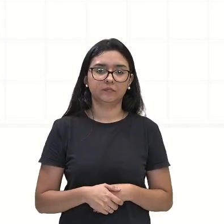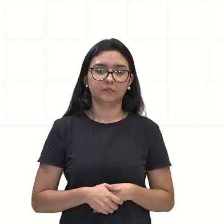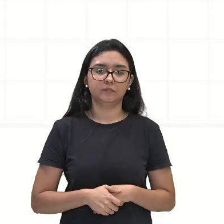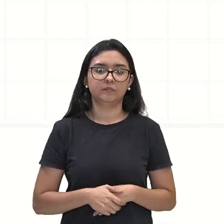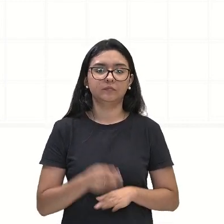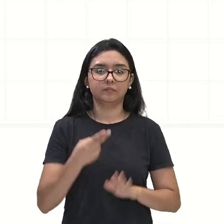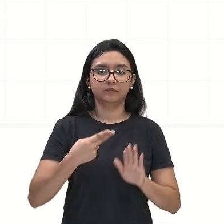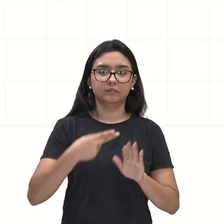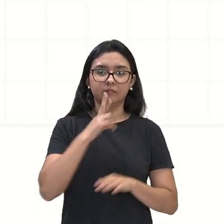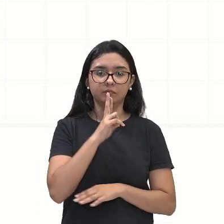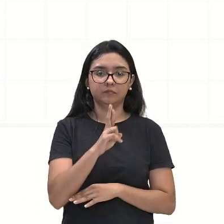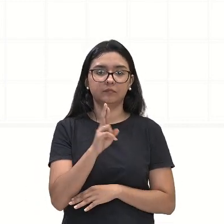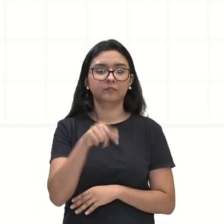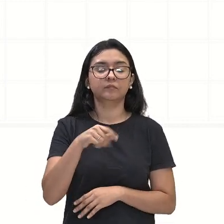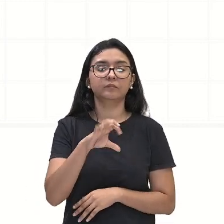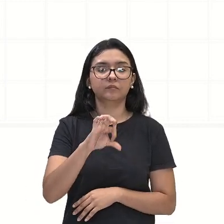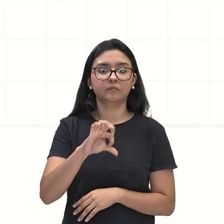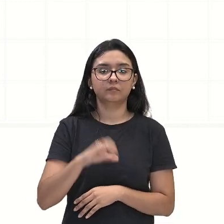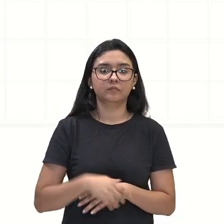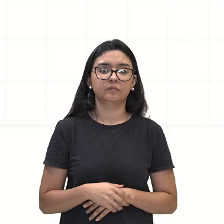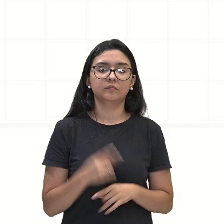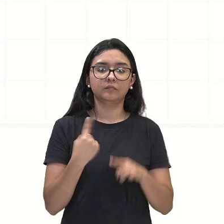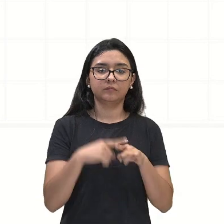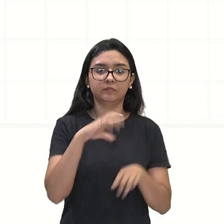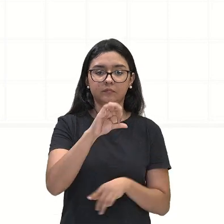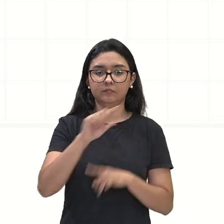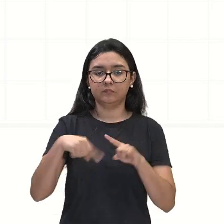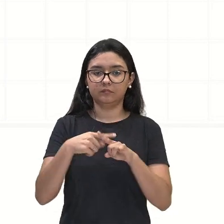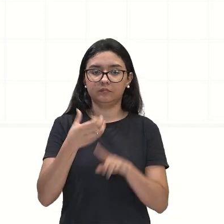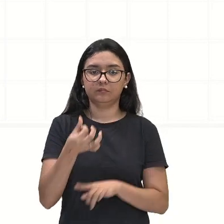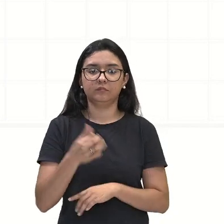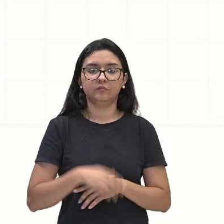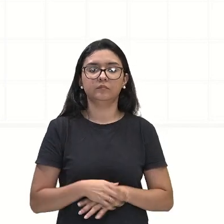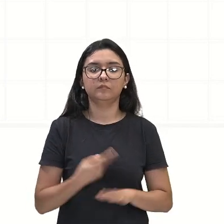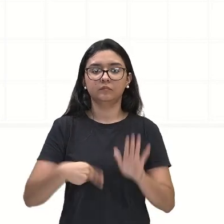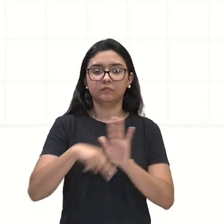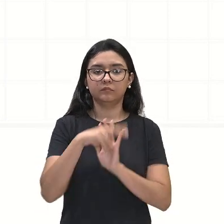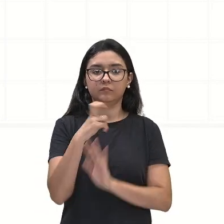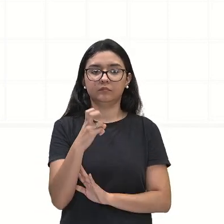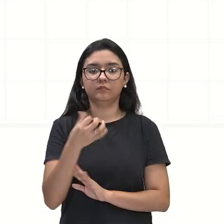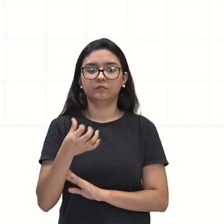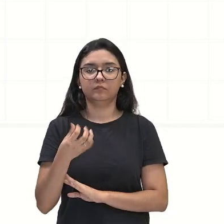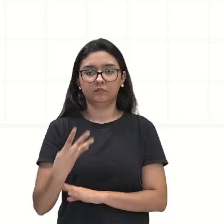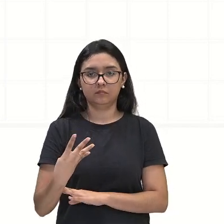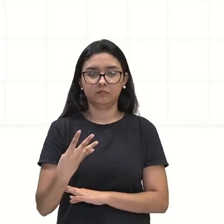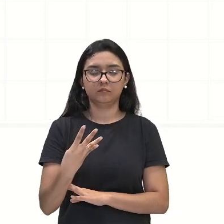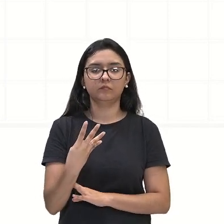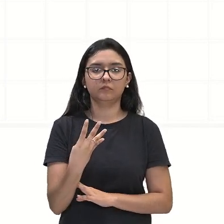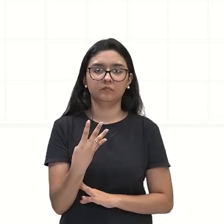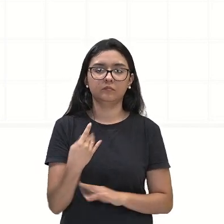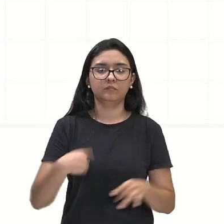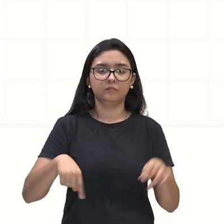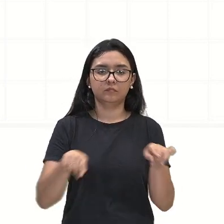dar 9. Por quê? 9 vezes 6, 54.